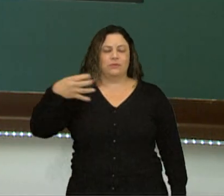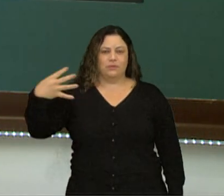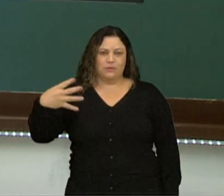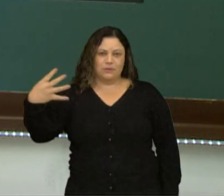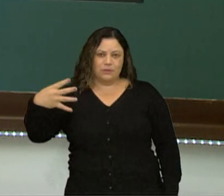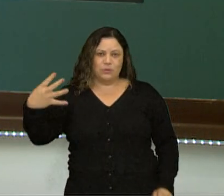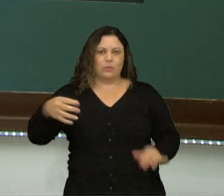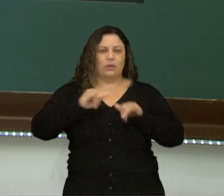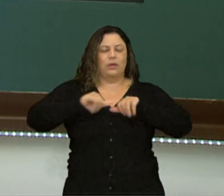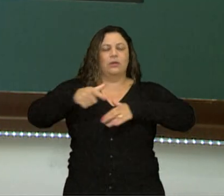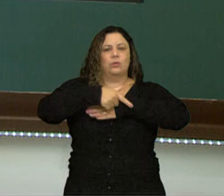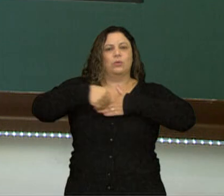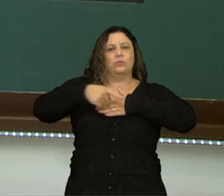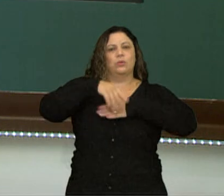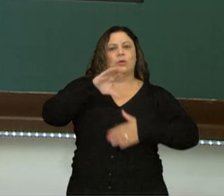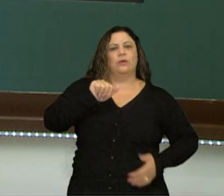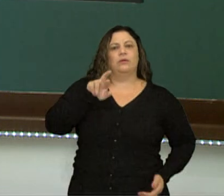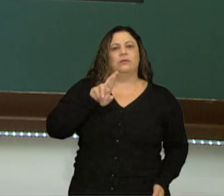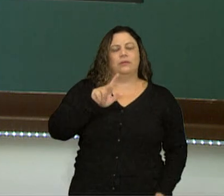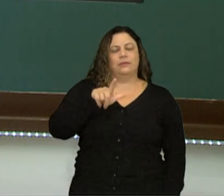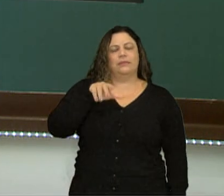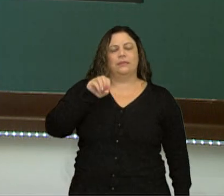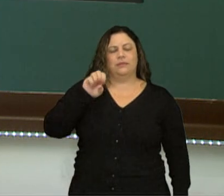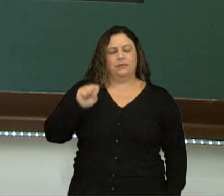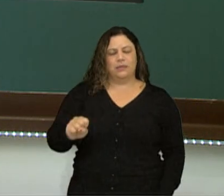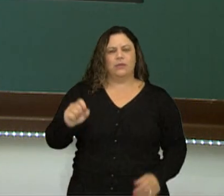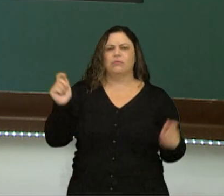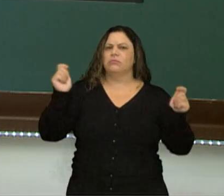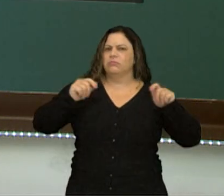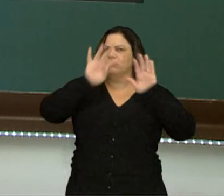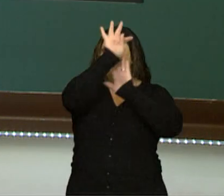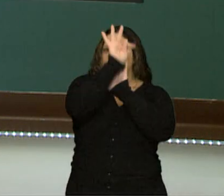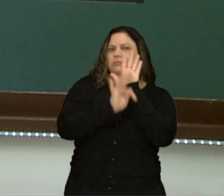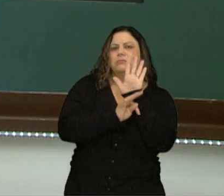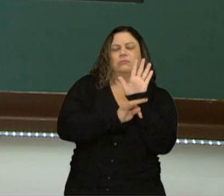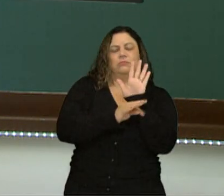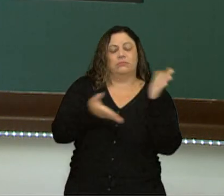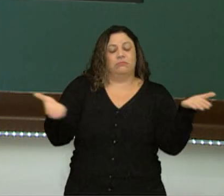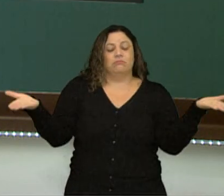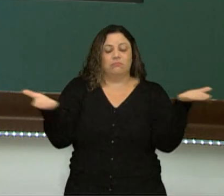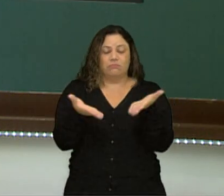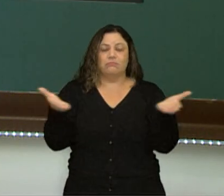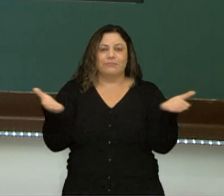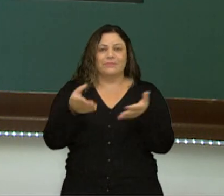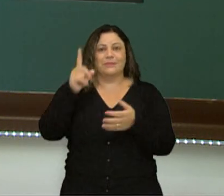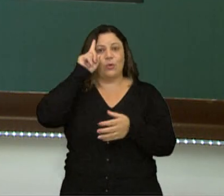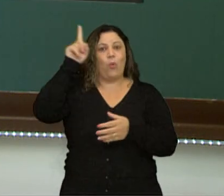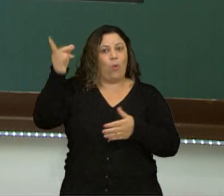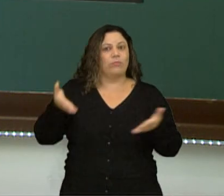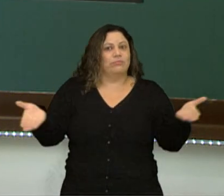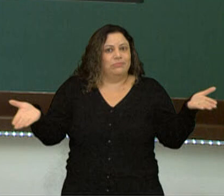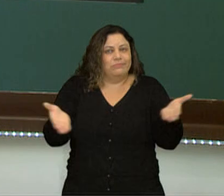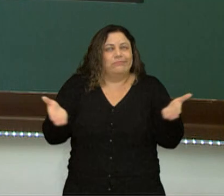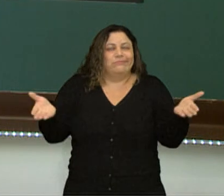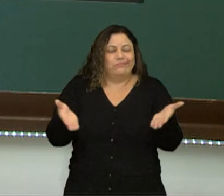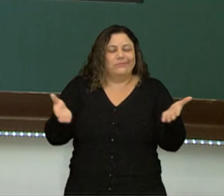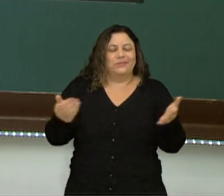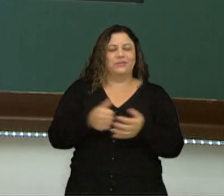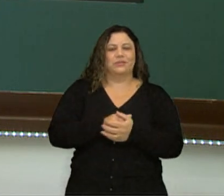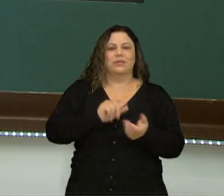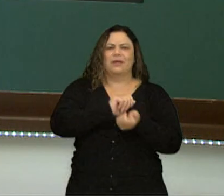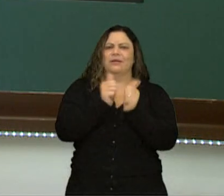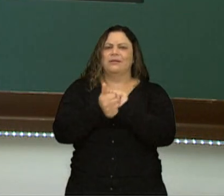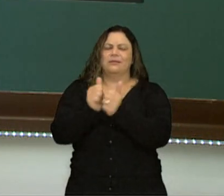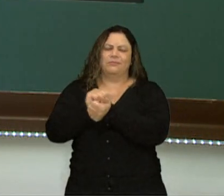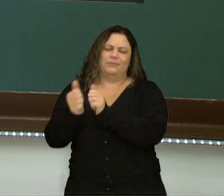1984. Olha só, a gente pode trabalhar com esse mesmo texto nos dias atuais, fazendo atualização, mas